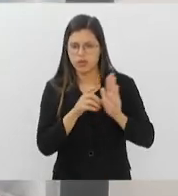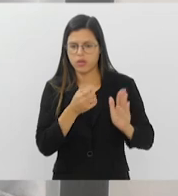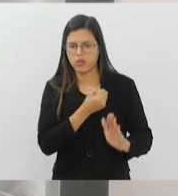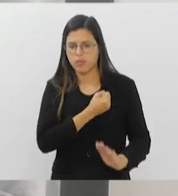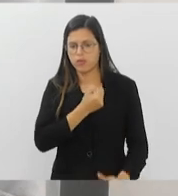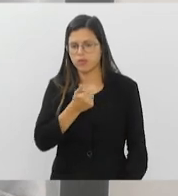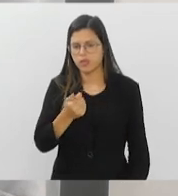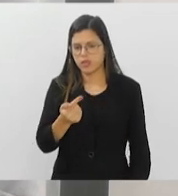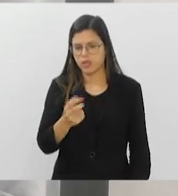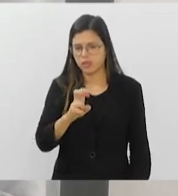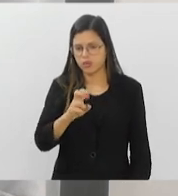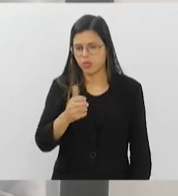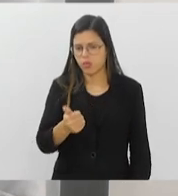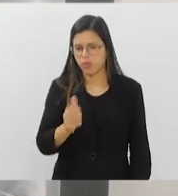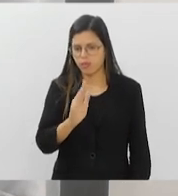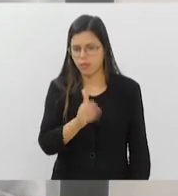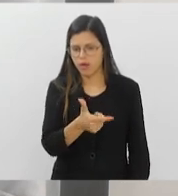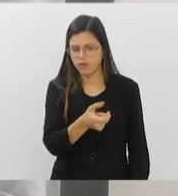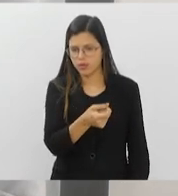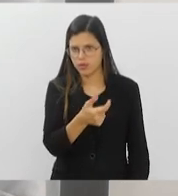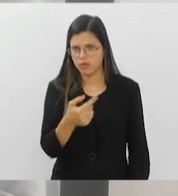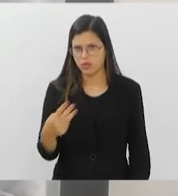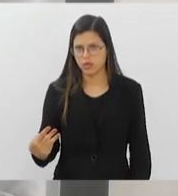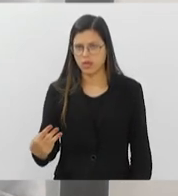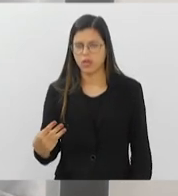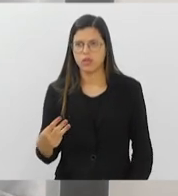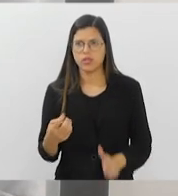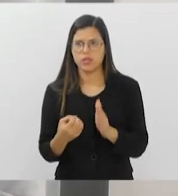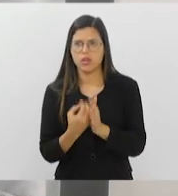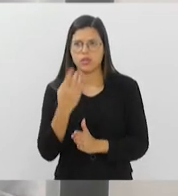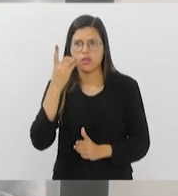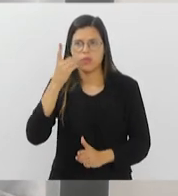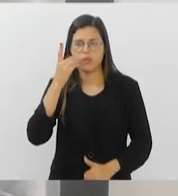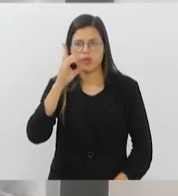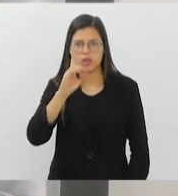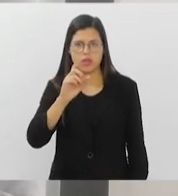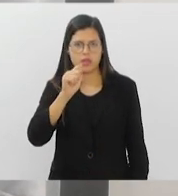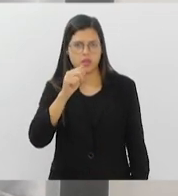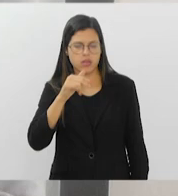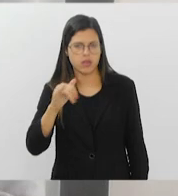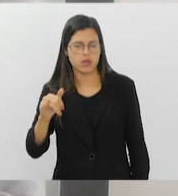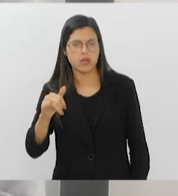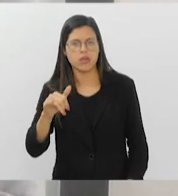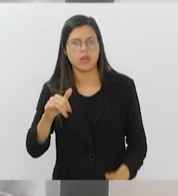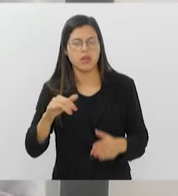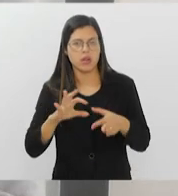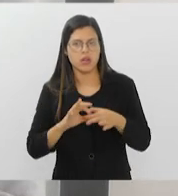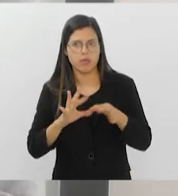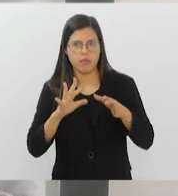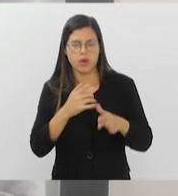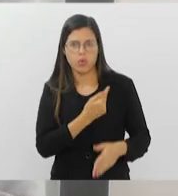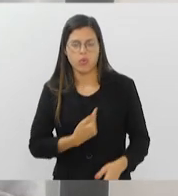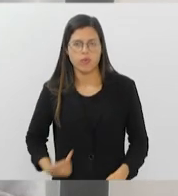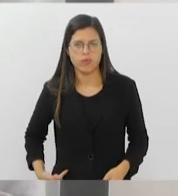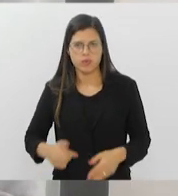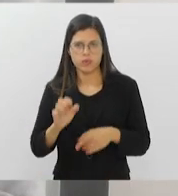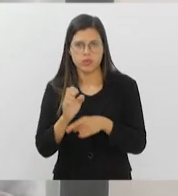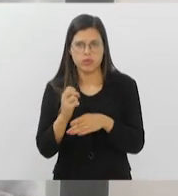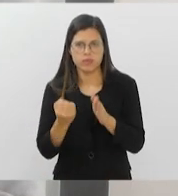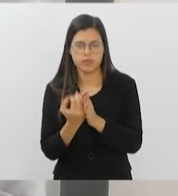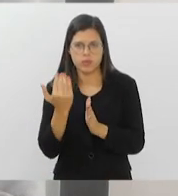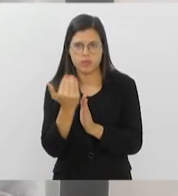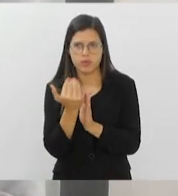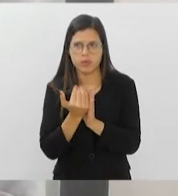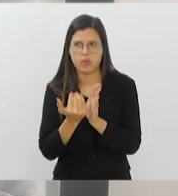lei número 1751, de 23, de autoria da deputada Dani Balbi, que autoriza o governo do estado a criar o programa Pontos